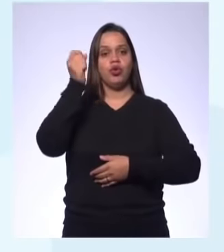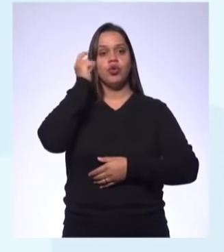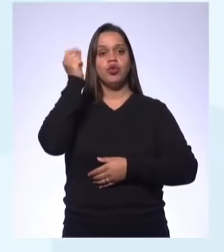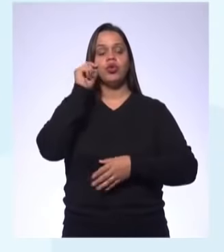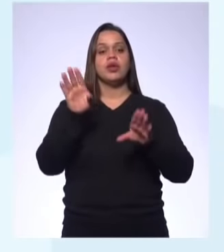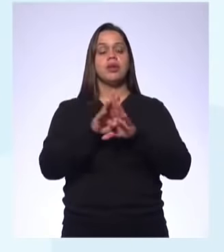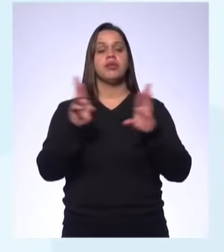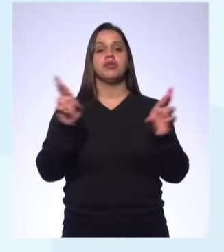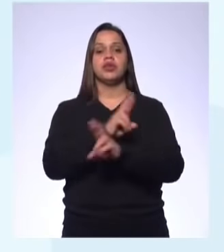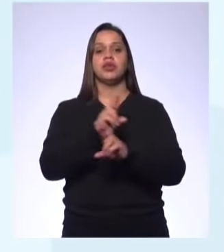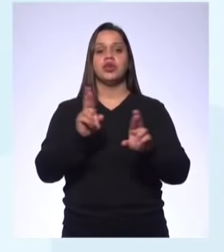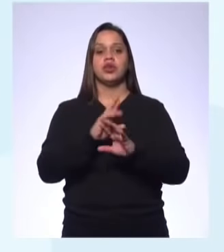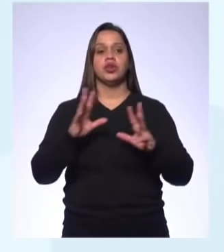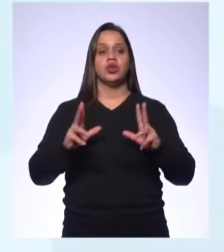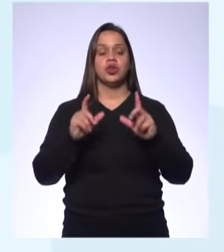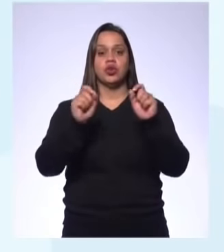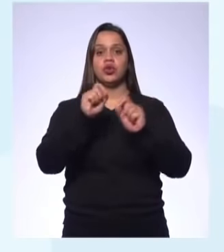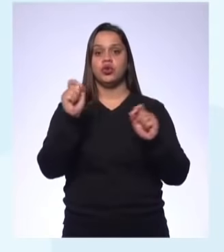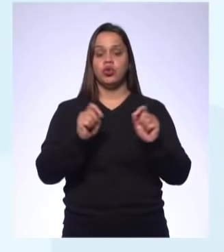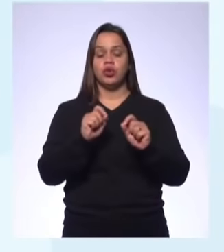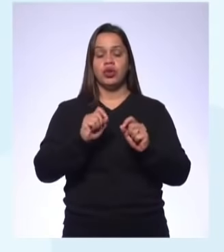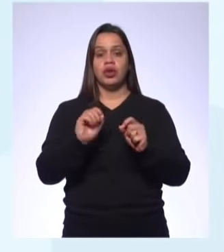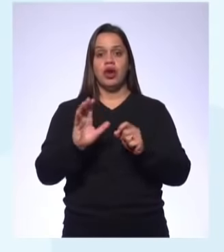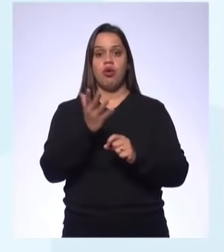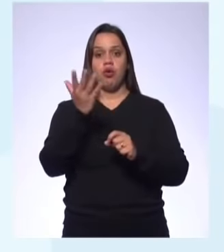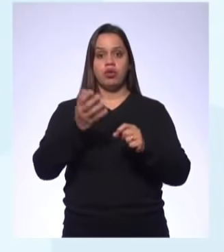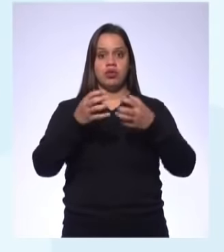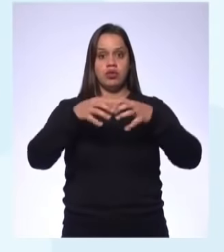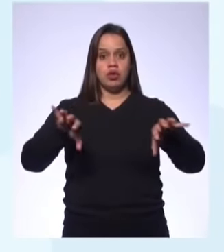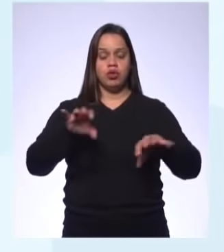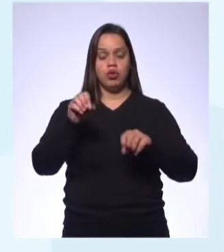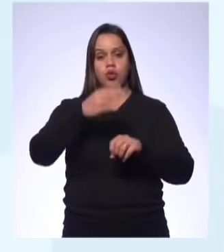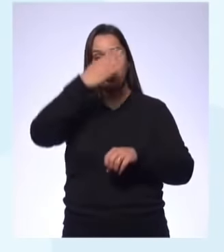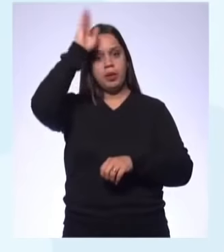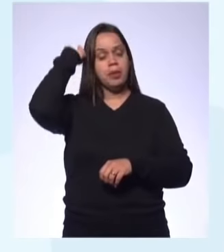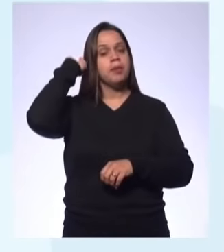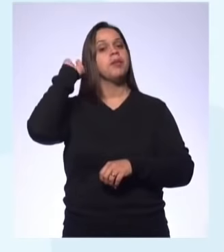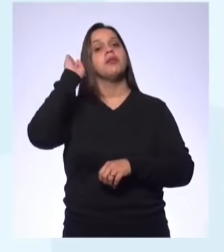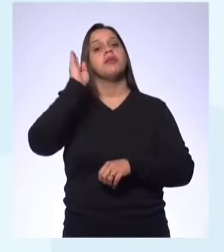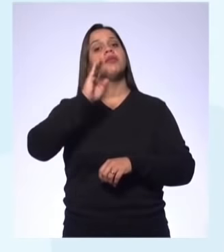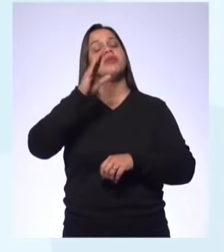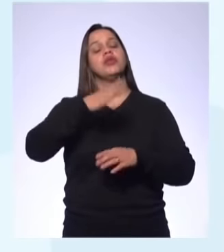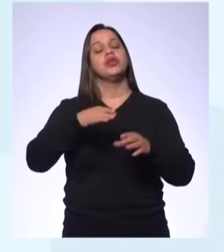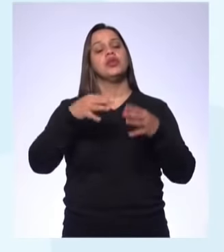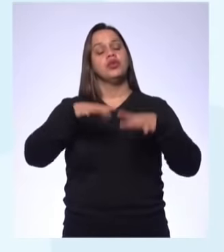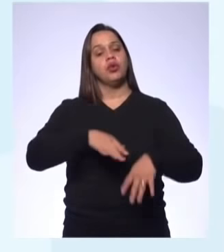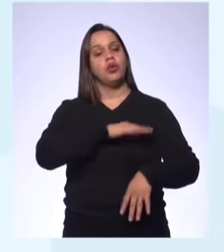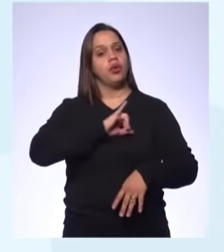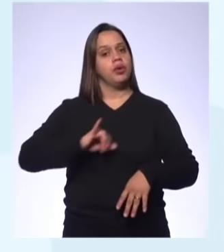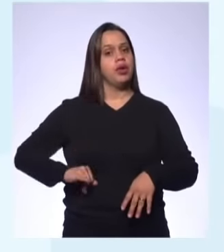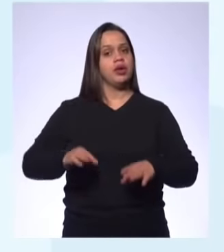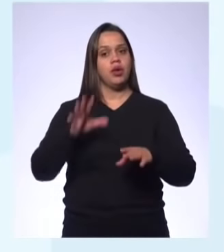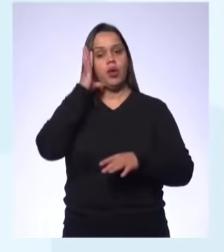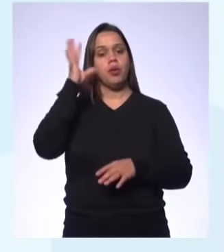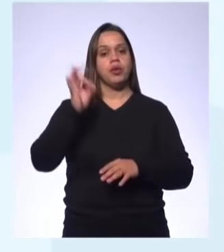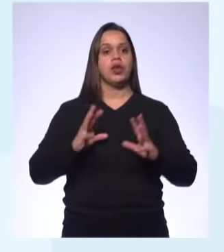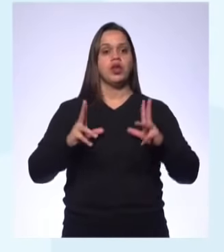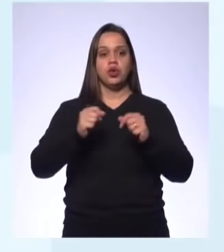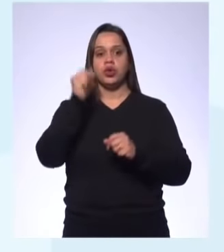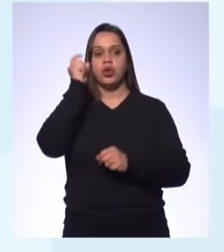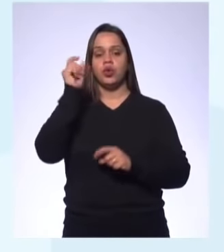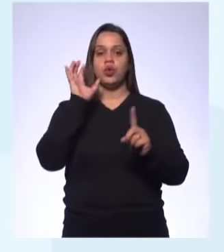relacionar a desarticulação do Império Romano, compreender as influências da cultura romana e